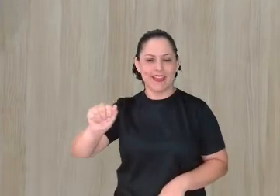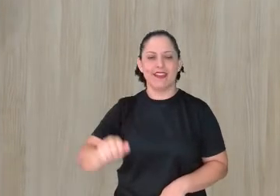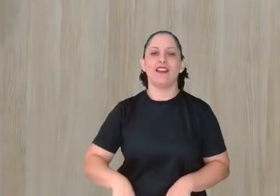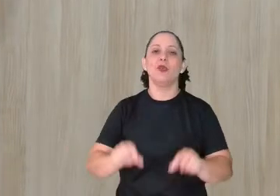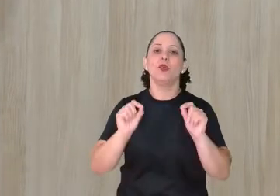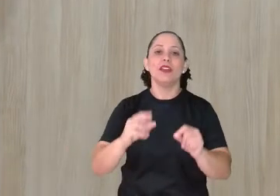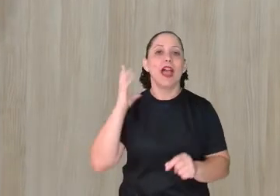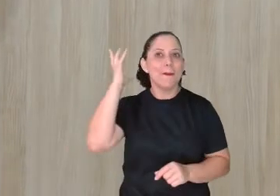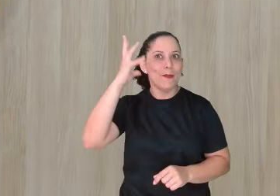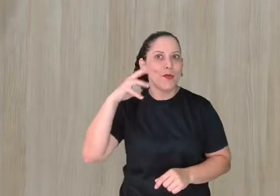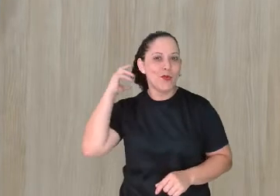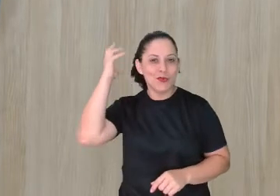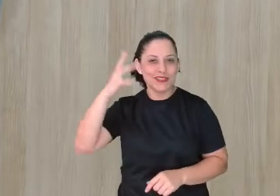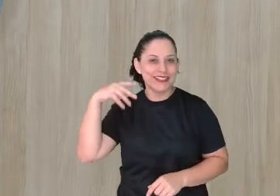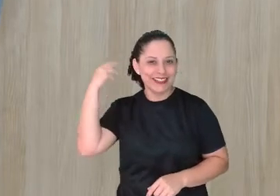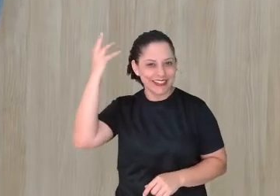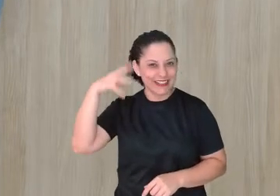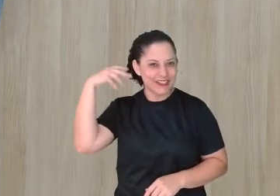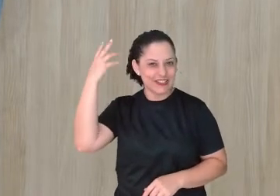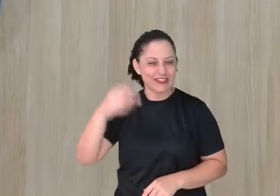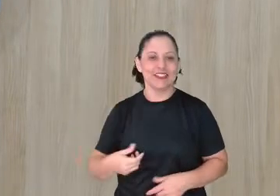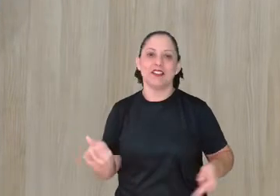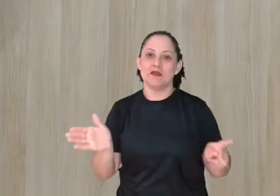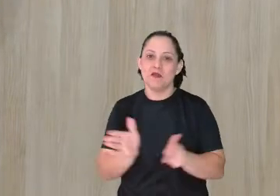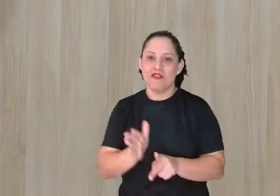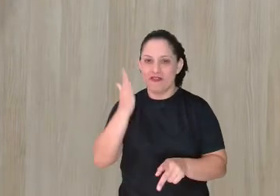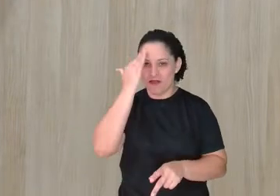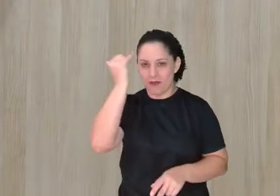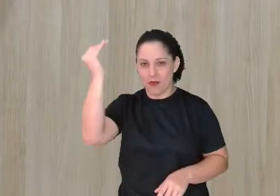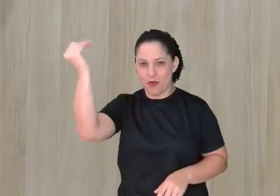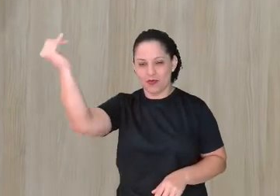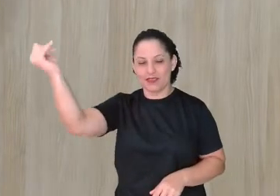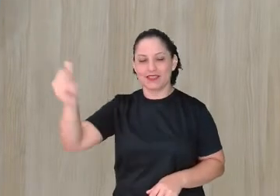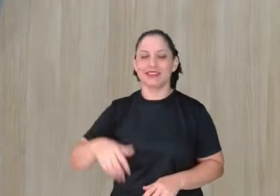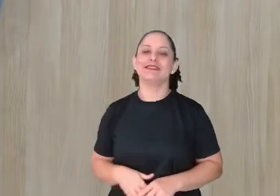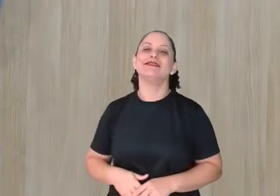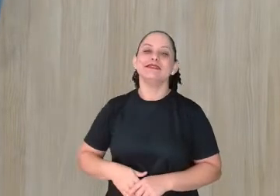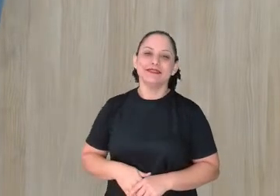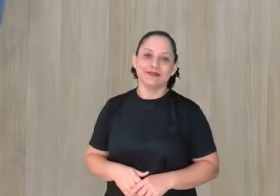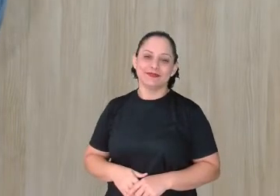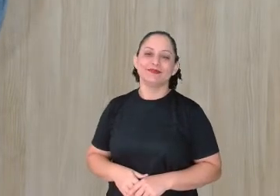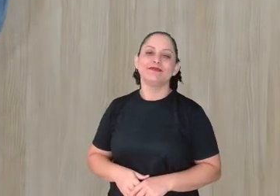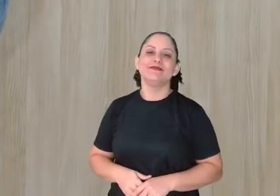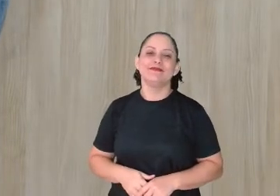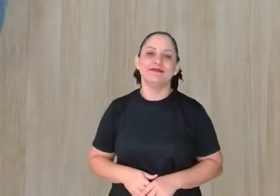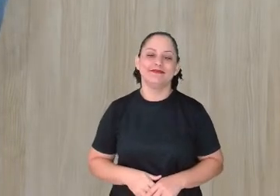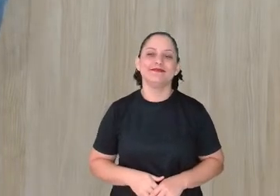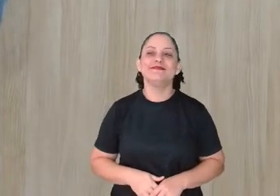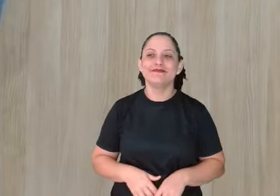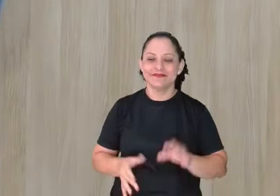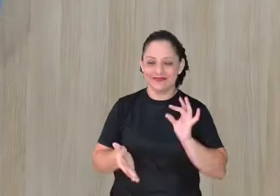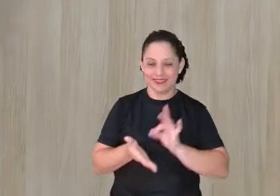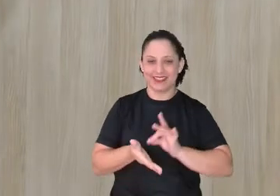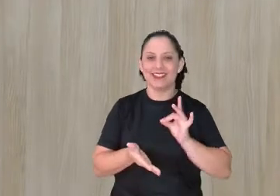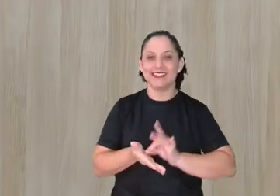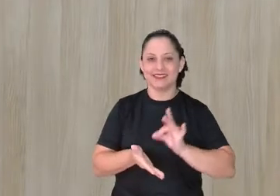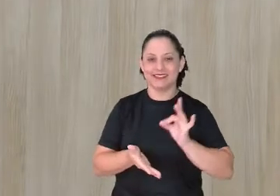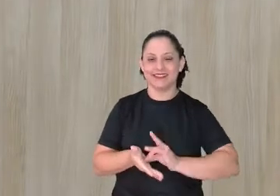as músicas, né? que fazem sucessão aí da galera. Na aula da É isso aí,